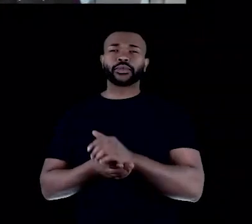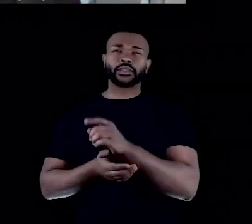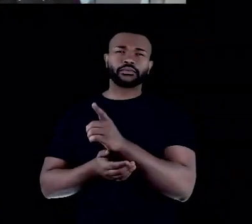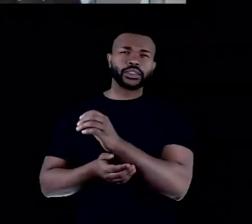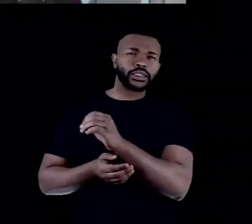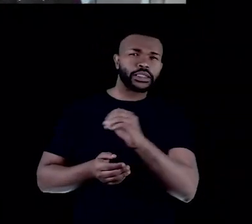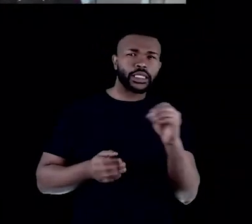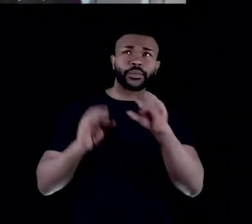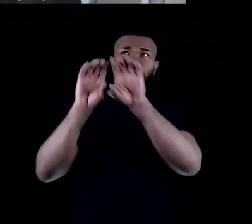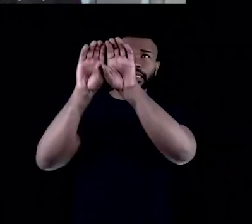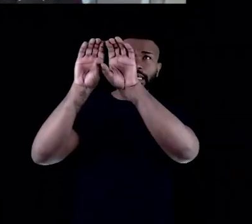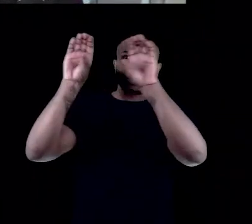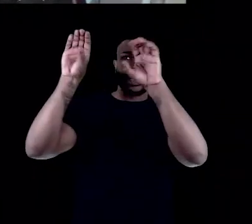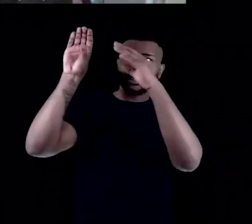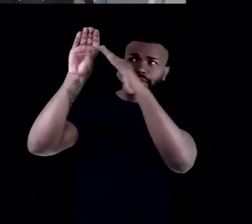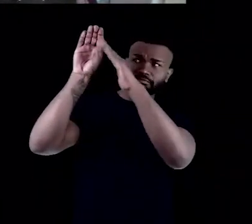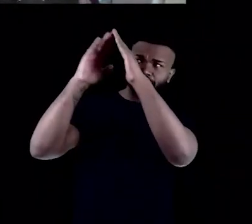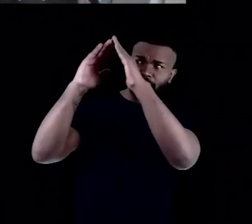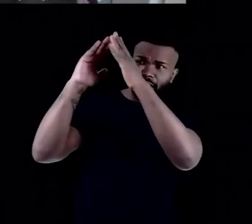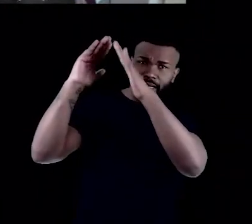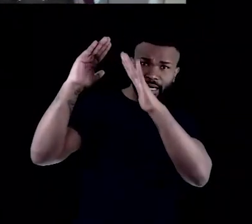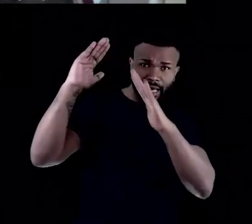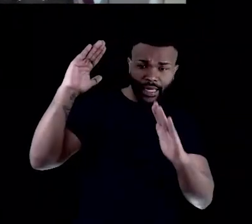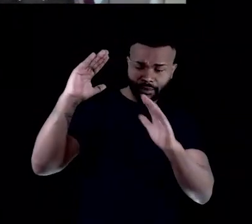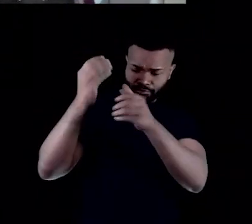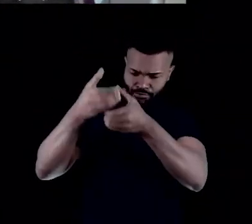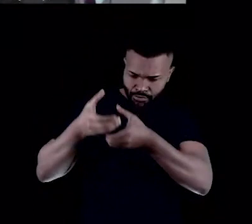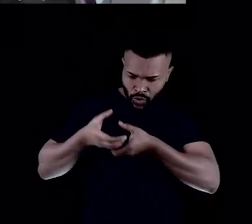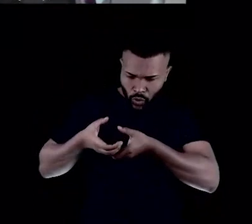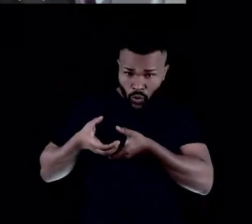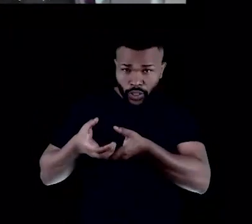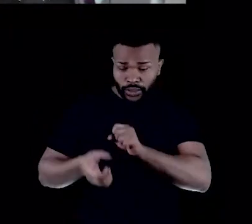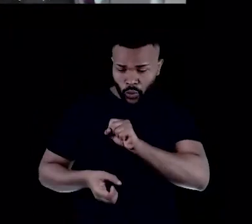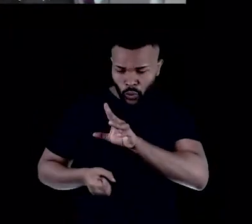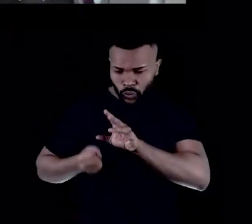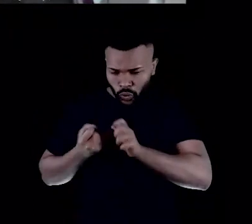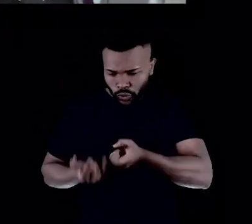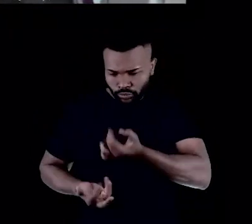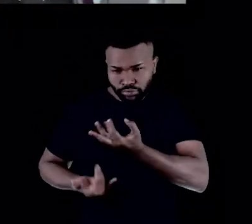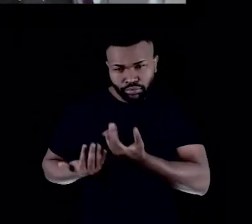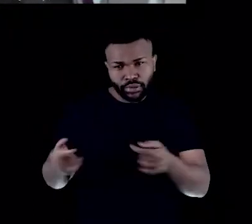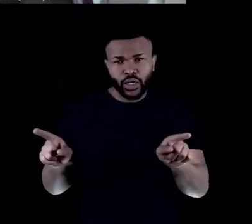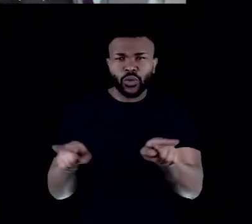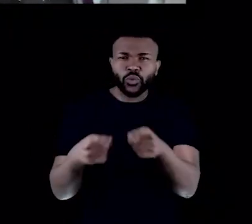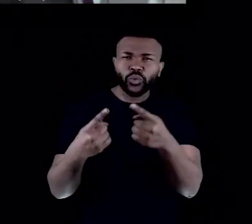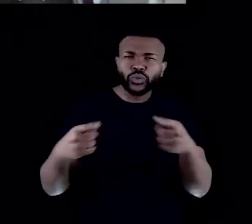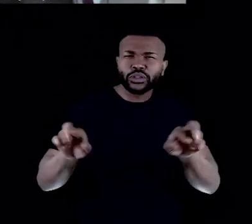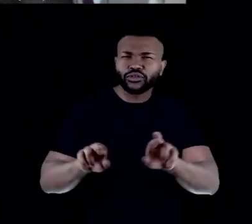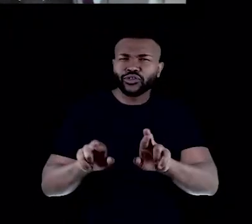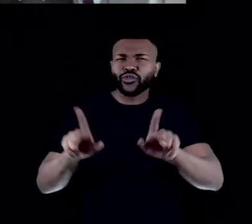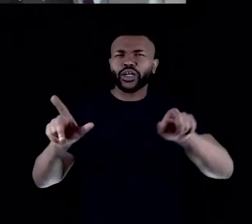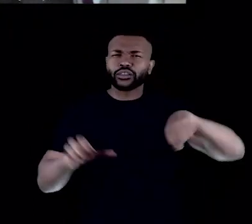Centenas de centelhas caem das calhas, caem das telhas. Canaletas do coração, vaga-luzes incandescem uma